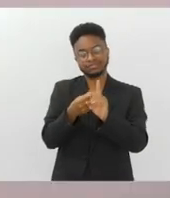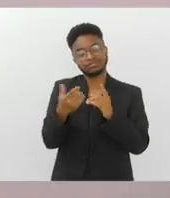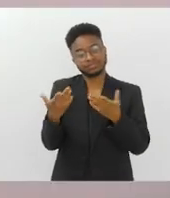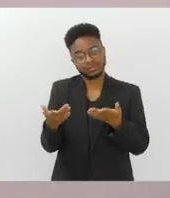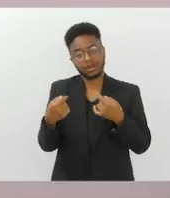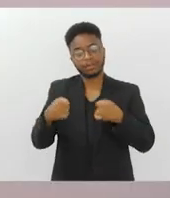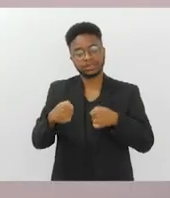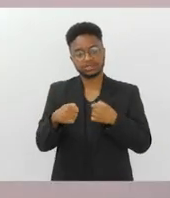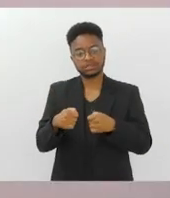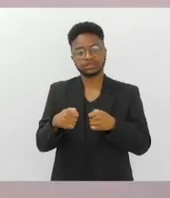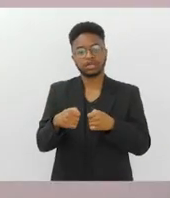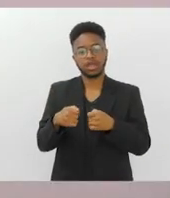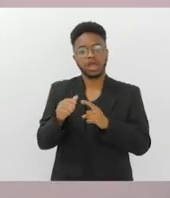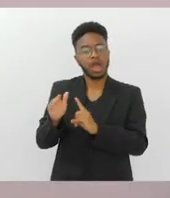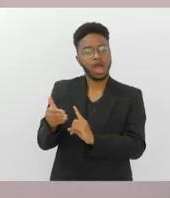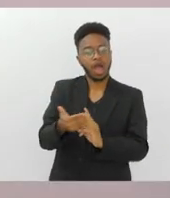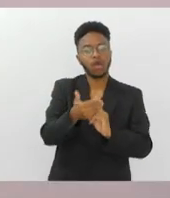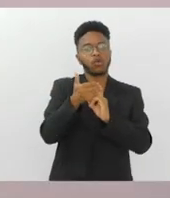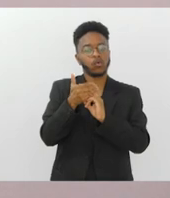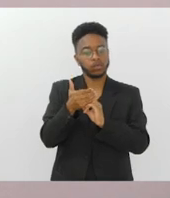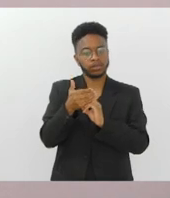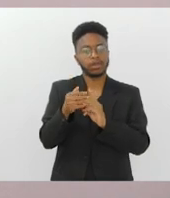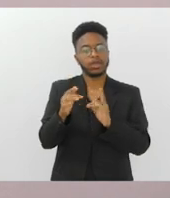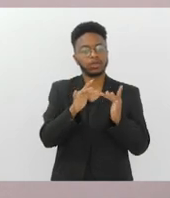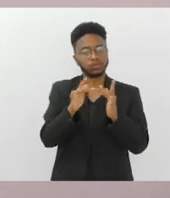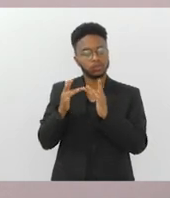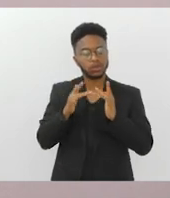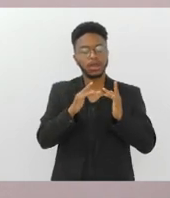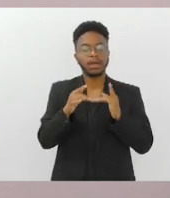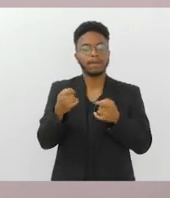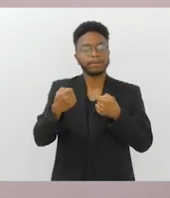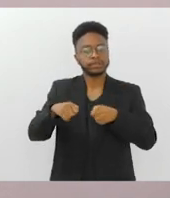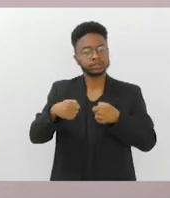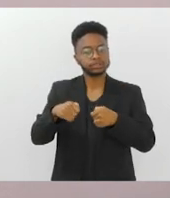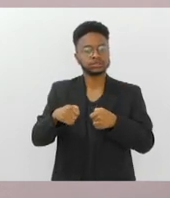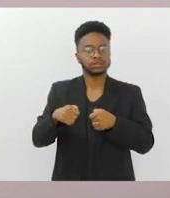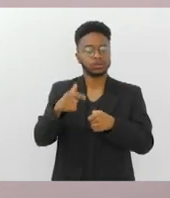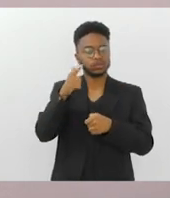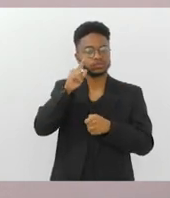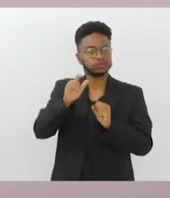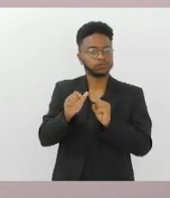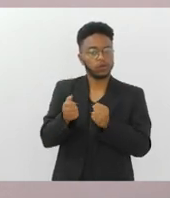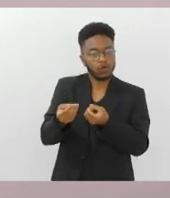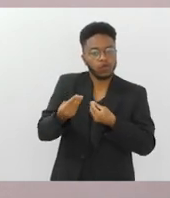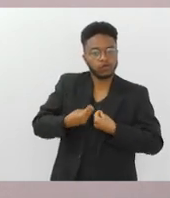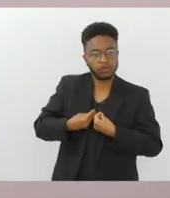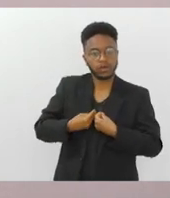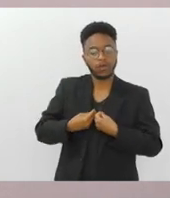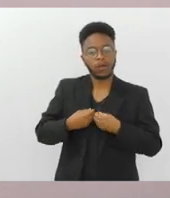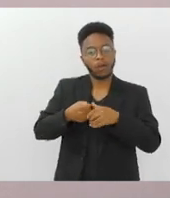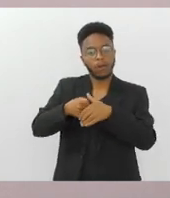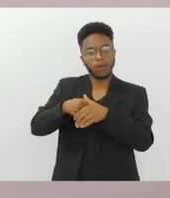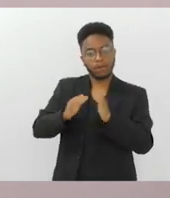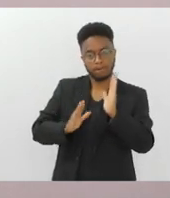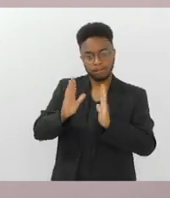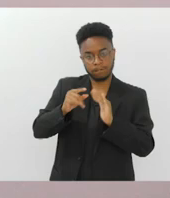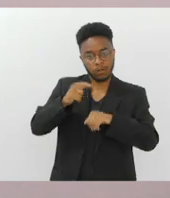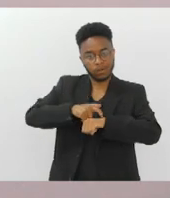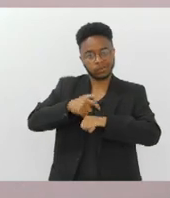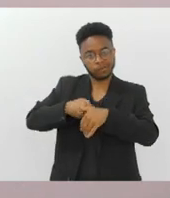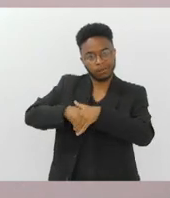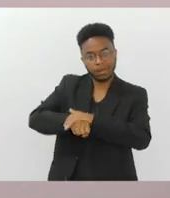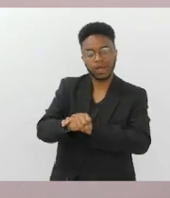de acolhimento, uma rede que garanta para que a gente tenha, enfim, um parto